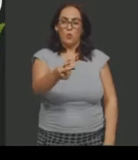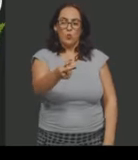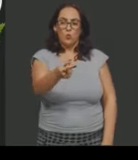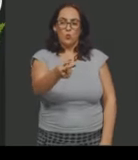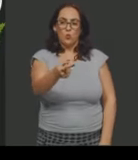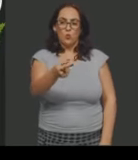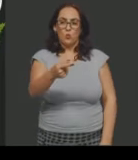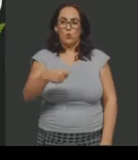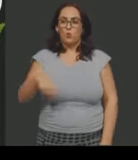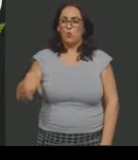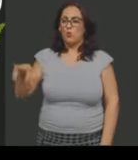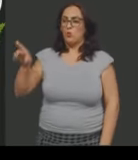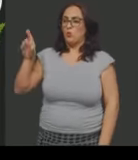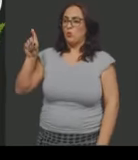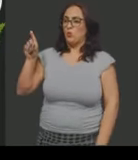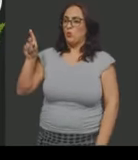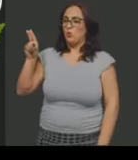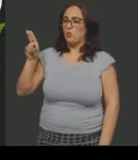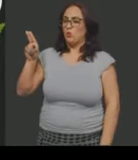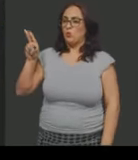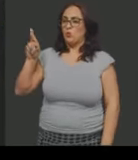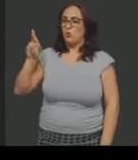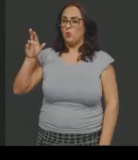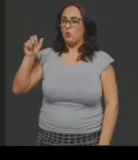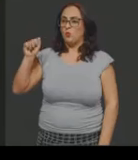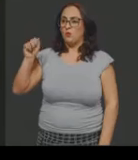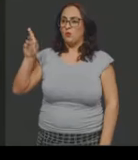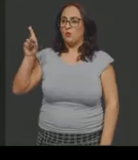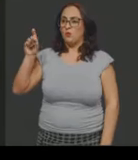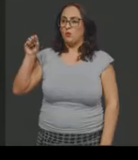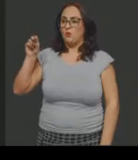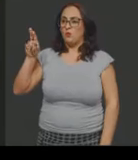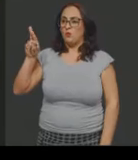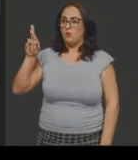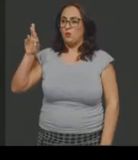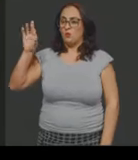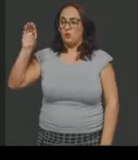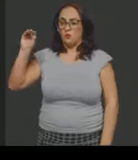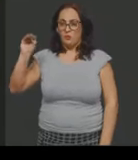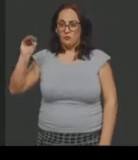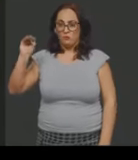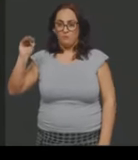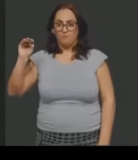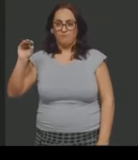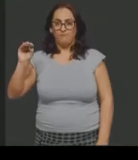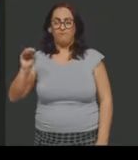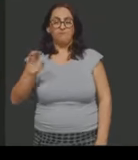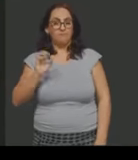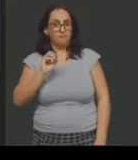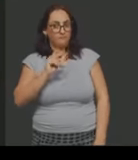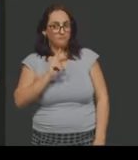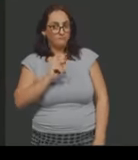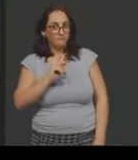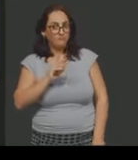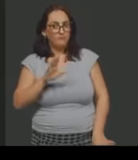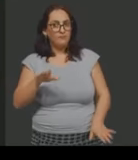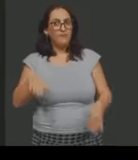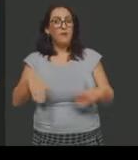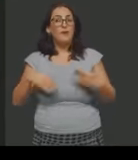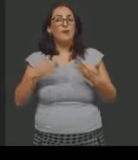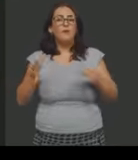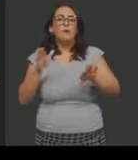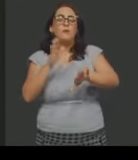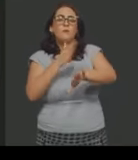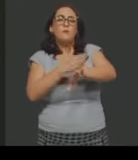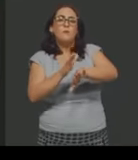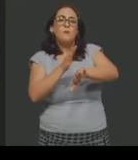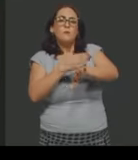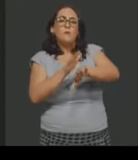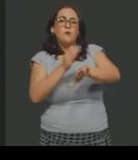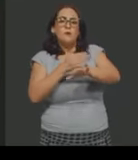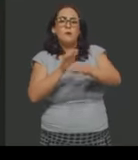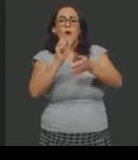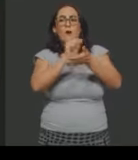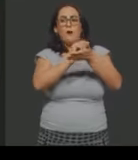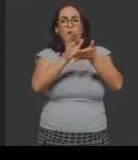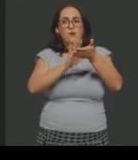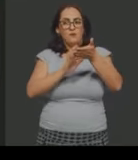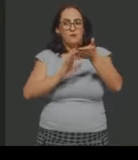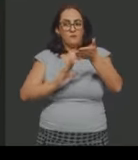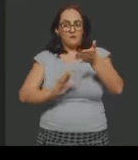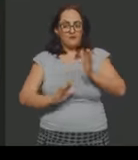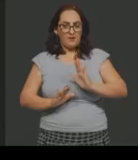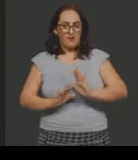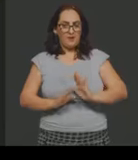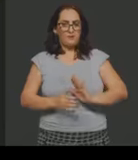duradoura, tá? Então, vamos praticar, então, um exercício para a gente aí ficar